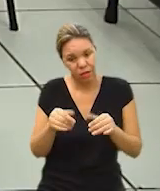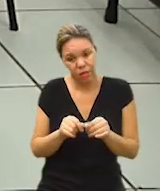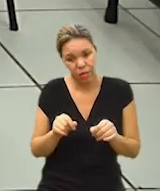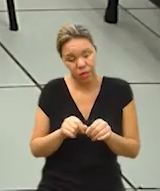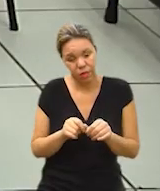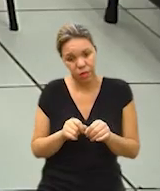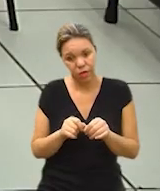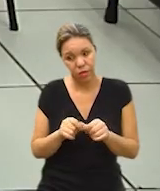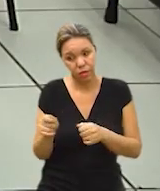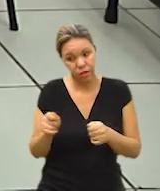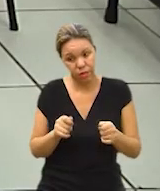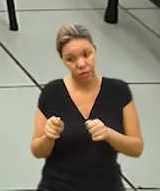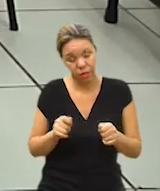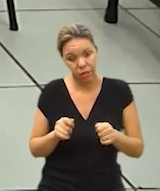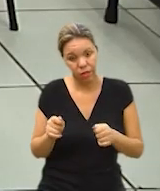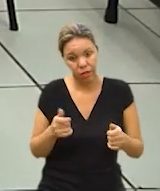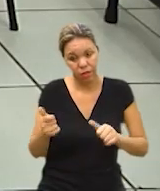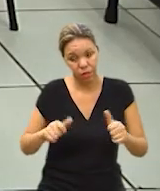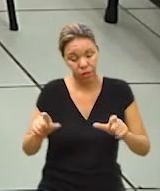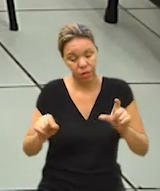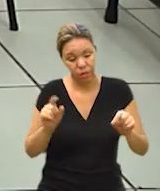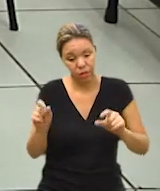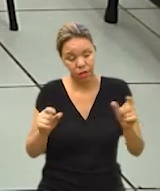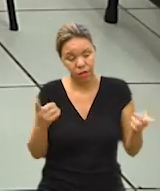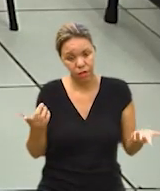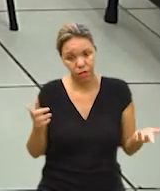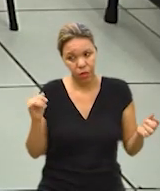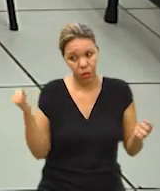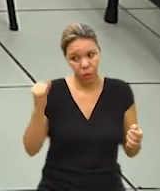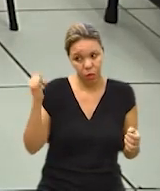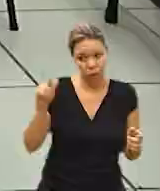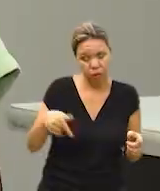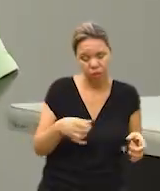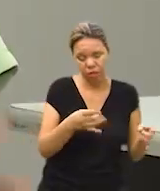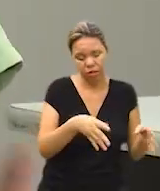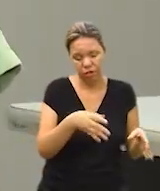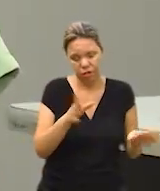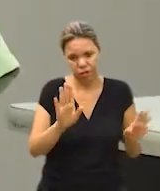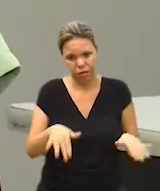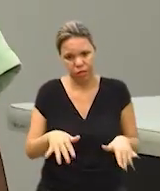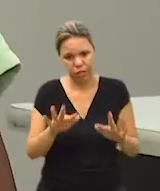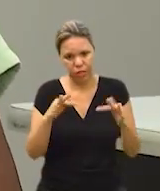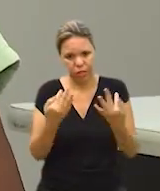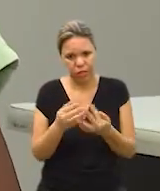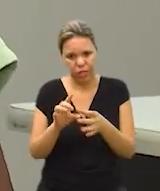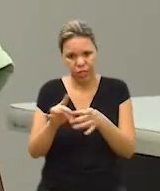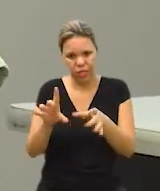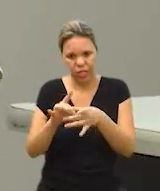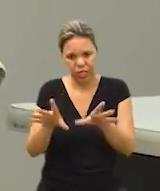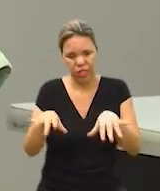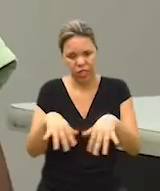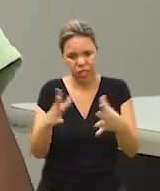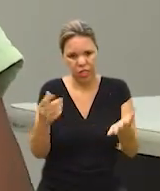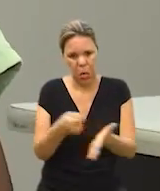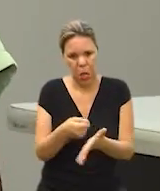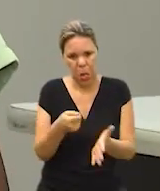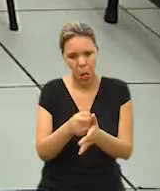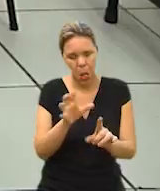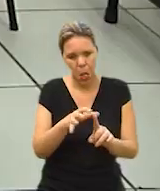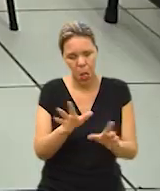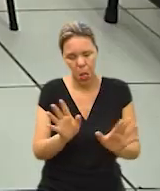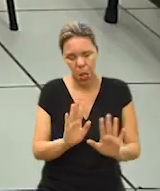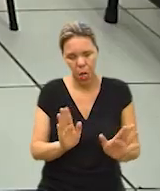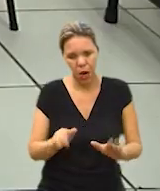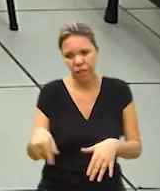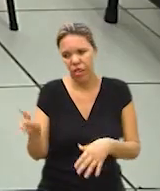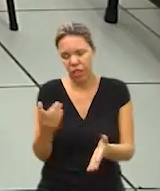esse filtro, uhum, né? Do que é relevante, prova, do que, né, deixa pra lá. Isso. Deixa a família, deixa essa cobrança ou não, esse incentivo ou não,